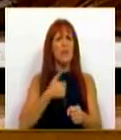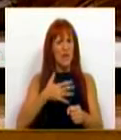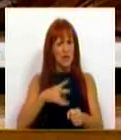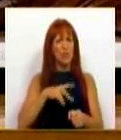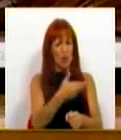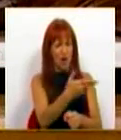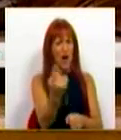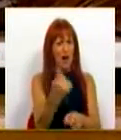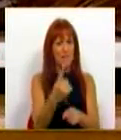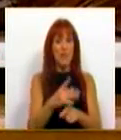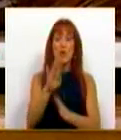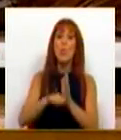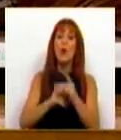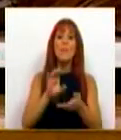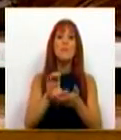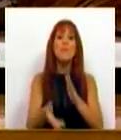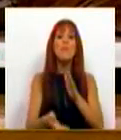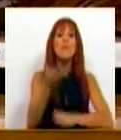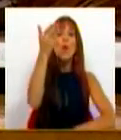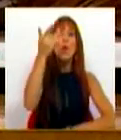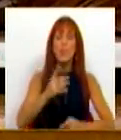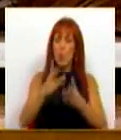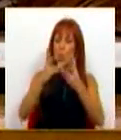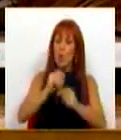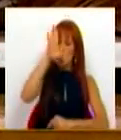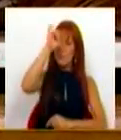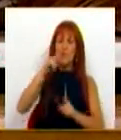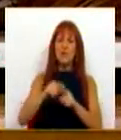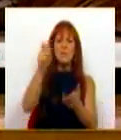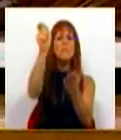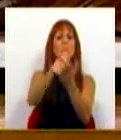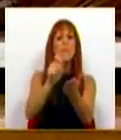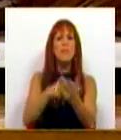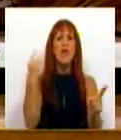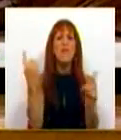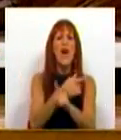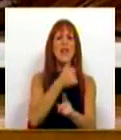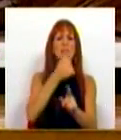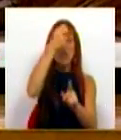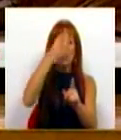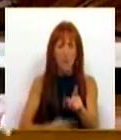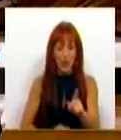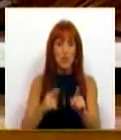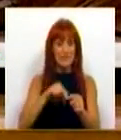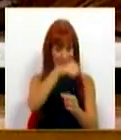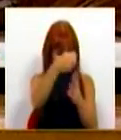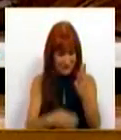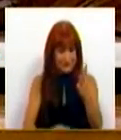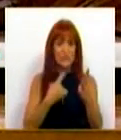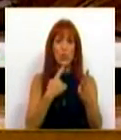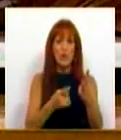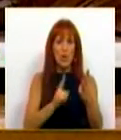nacional. No programa Capitalizar, o Orçamento do Estado consagra várias medidas, de entre elas